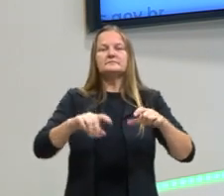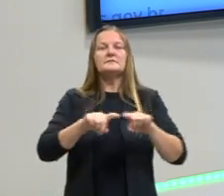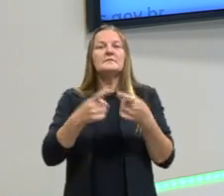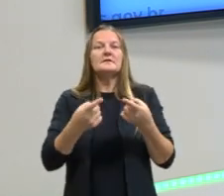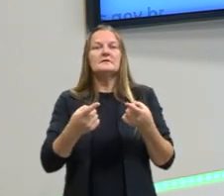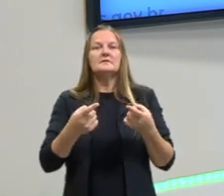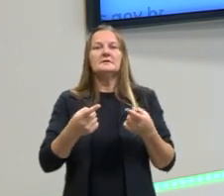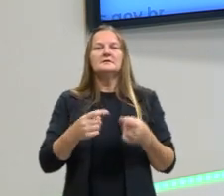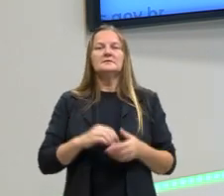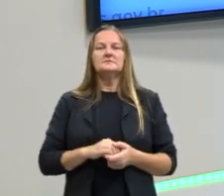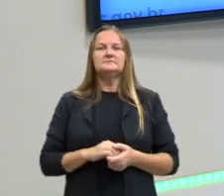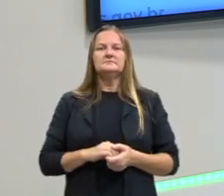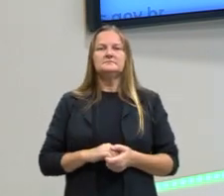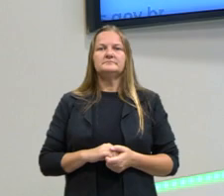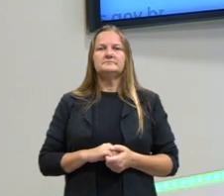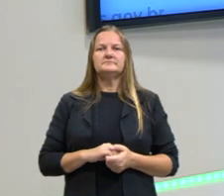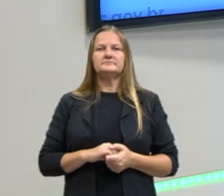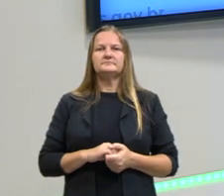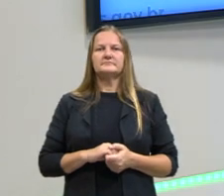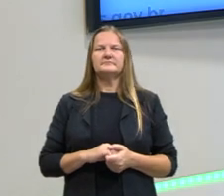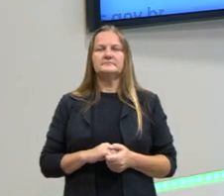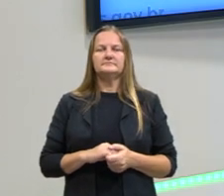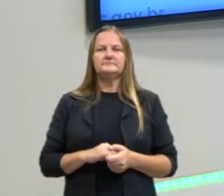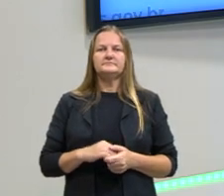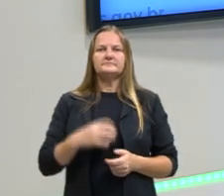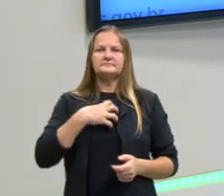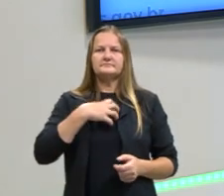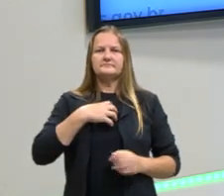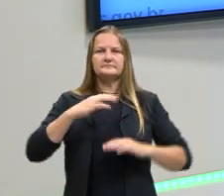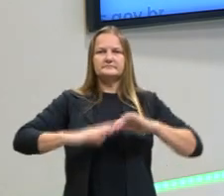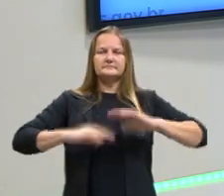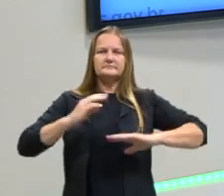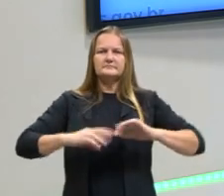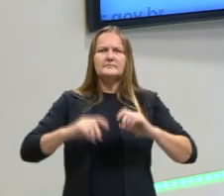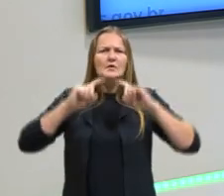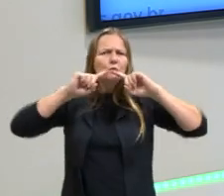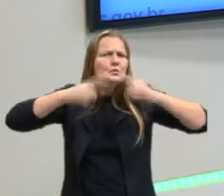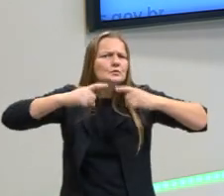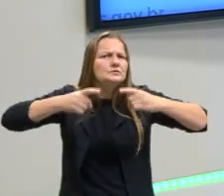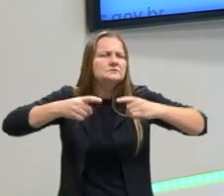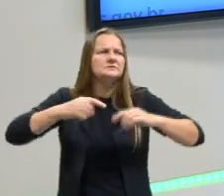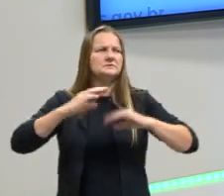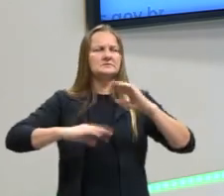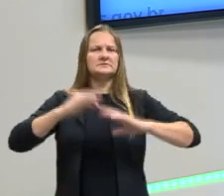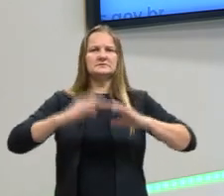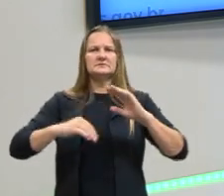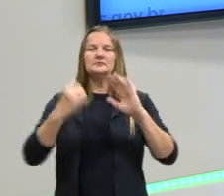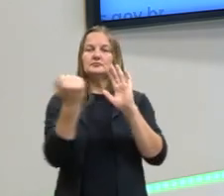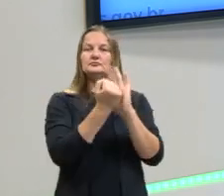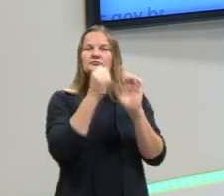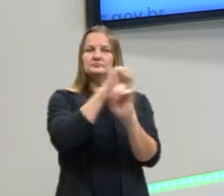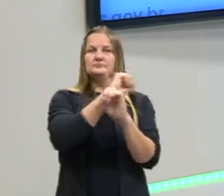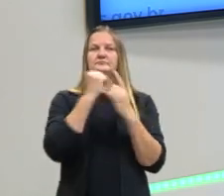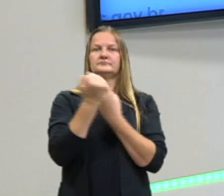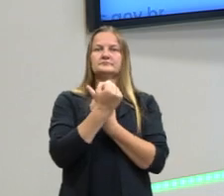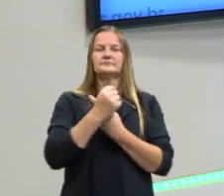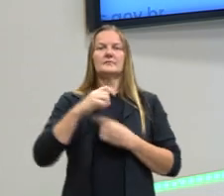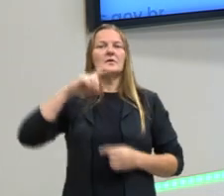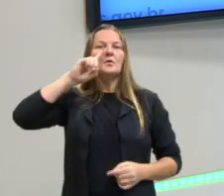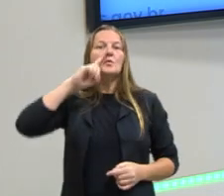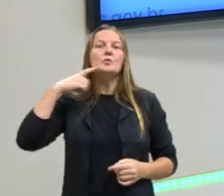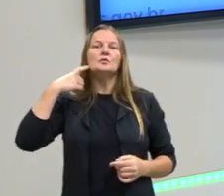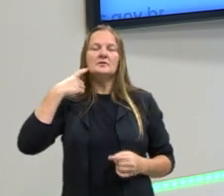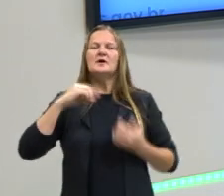aquele meio vai virar um militante aquele e-mail e não vai produzir uma crítica a esse fato social então o duro Karen